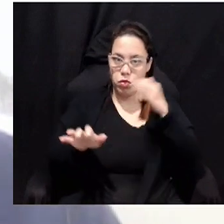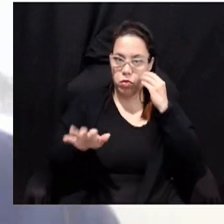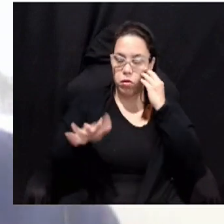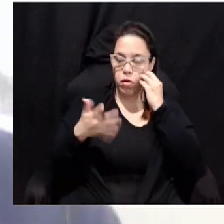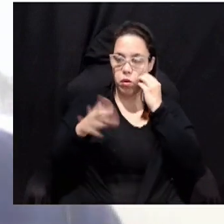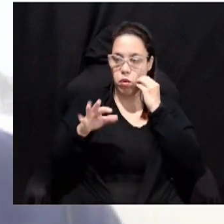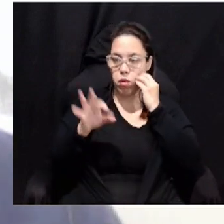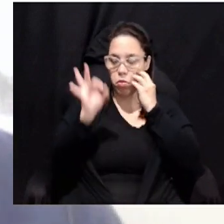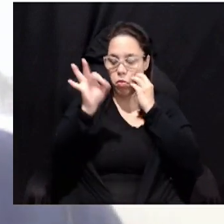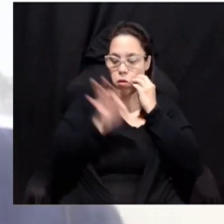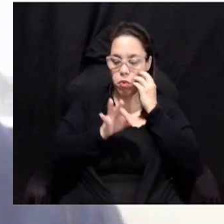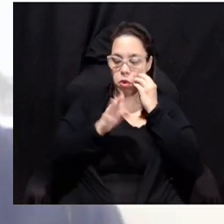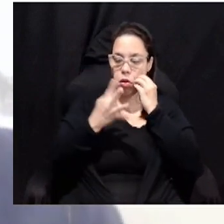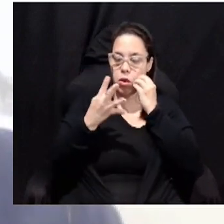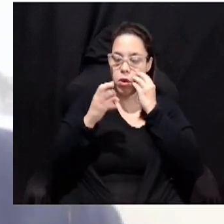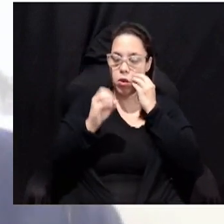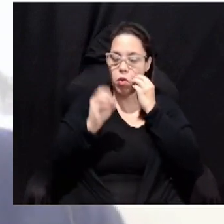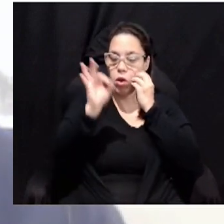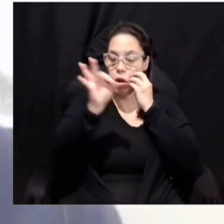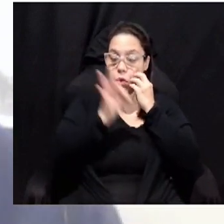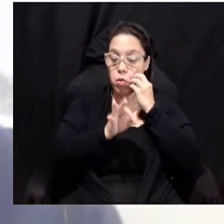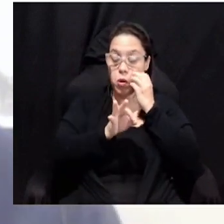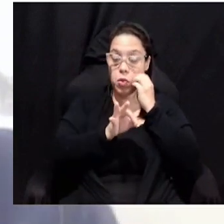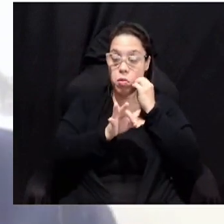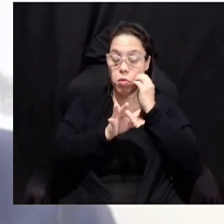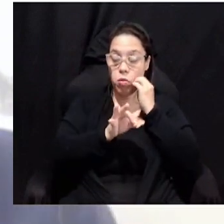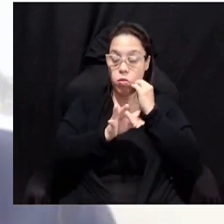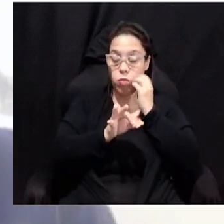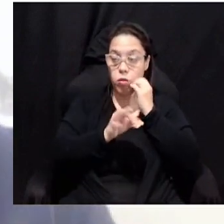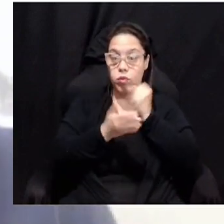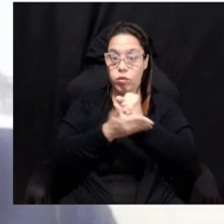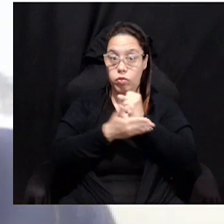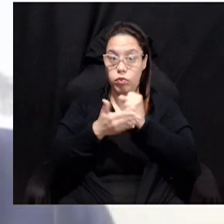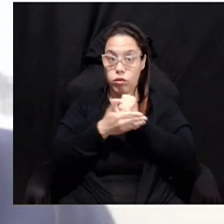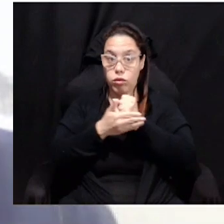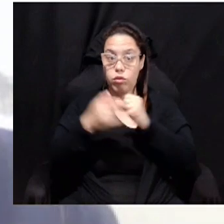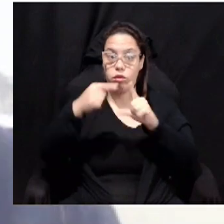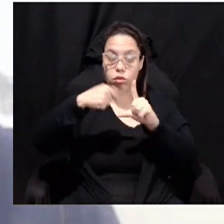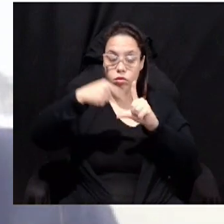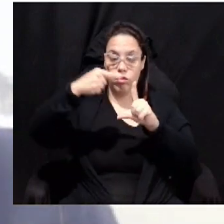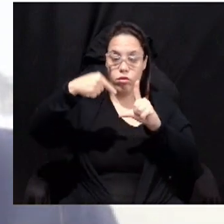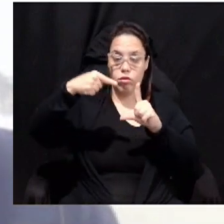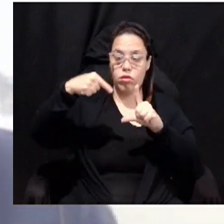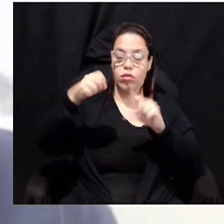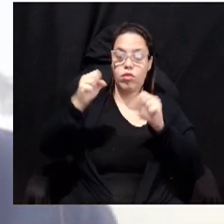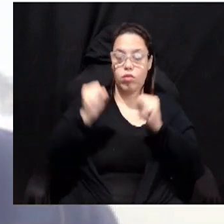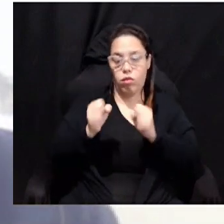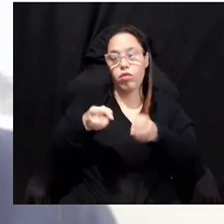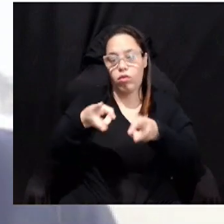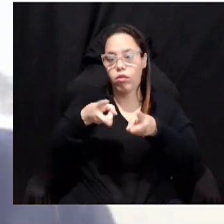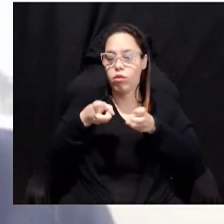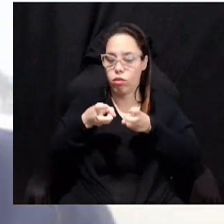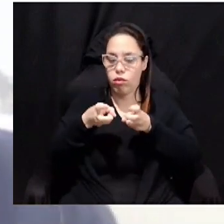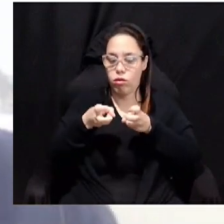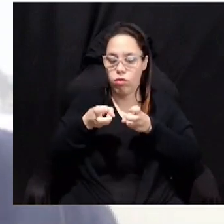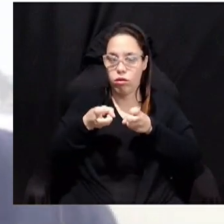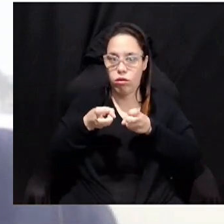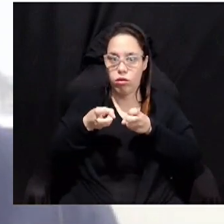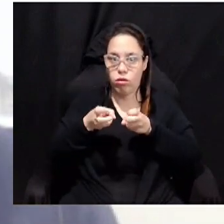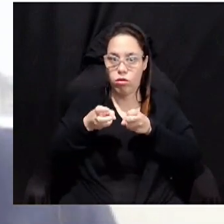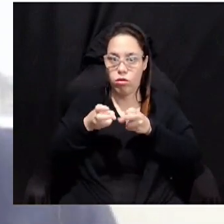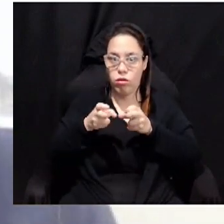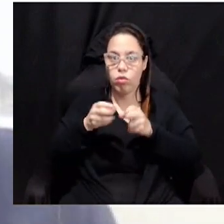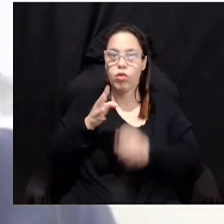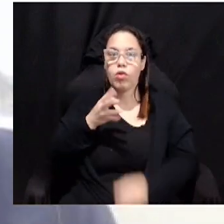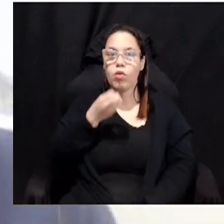torno de 40%. Então, baseado nesses indicadores, podemos perceber que já temos um bom